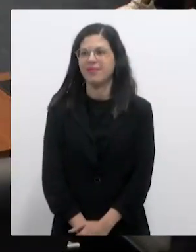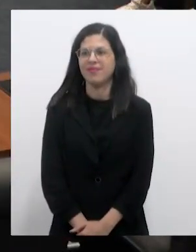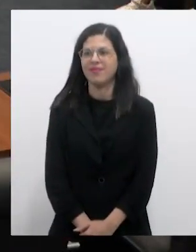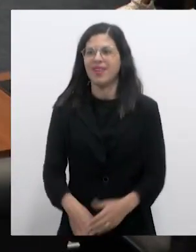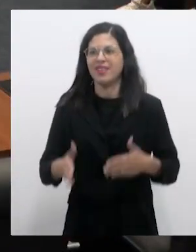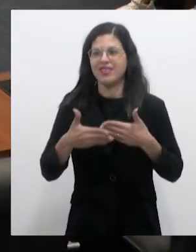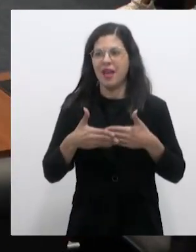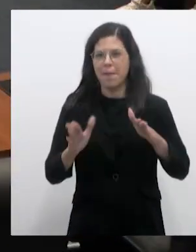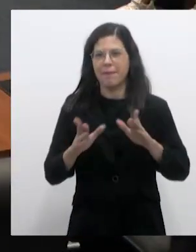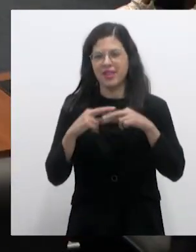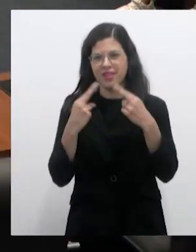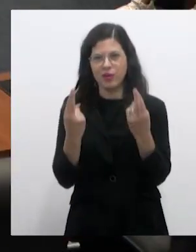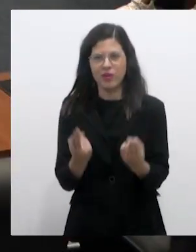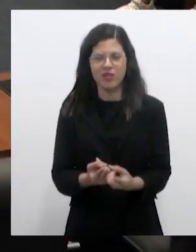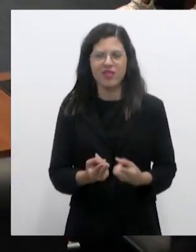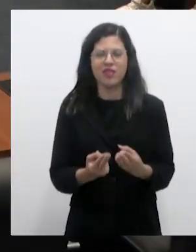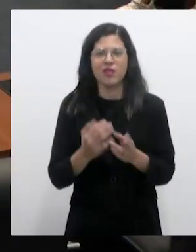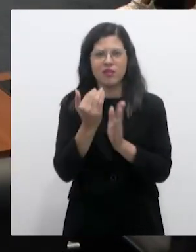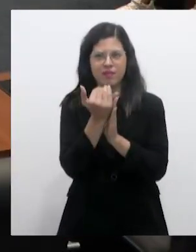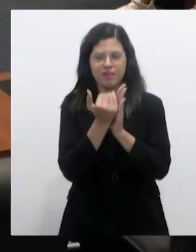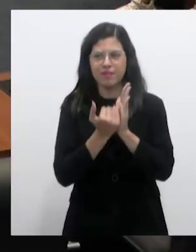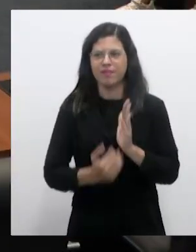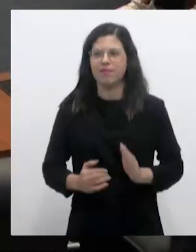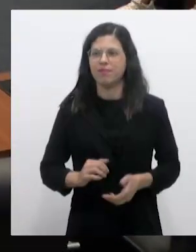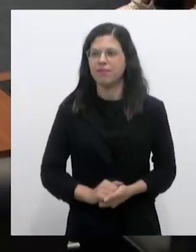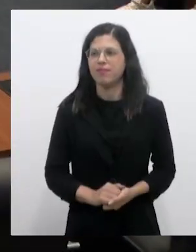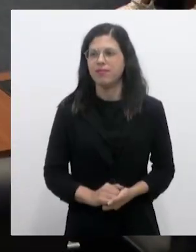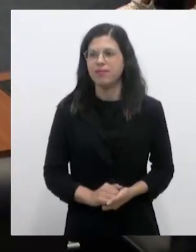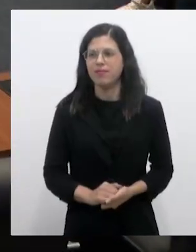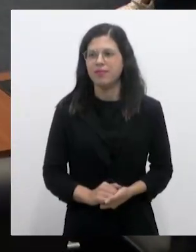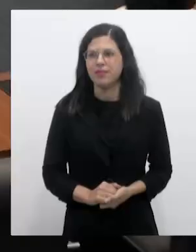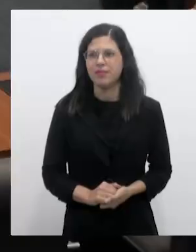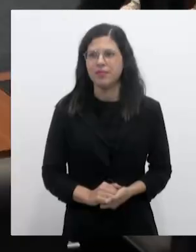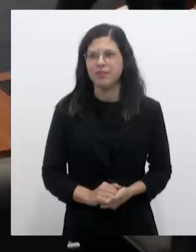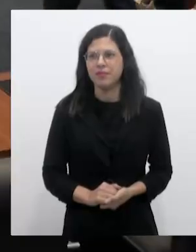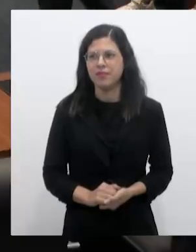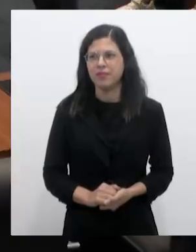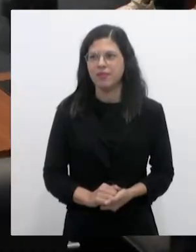Está reaberta a sessão, passa-se a ordem do dia.